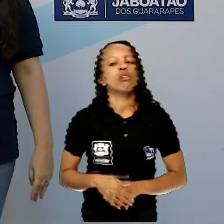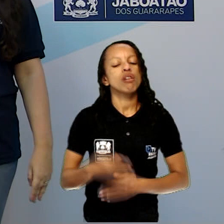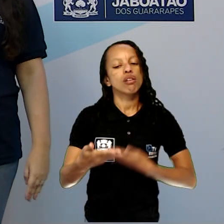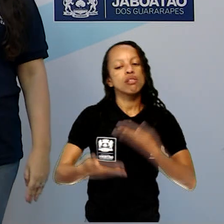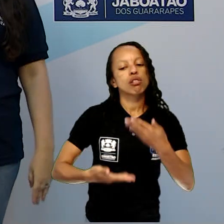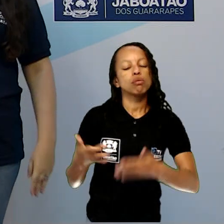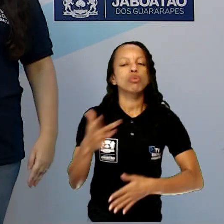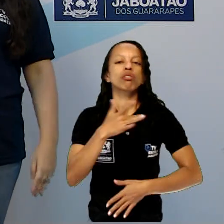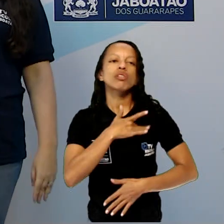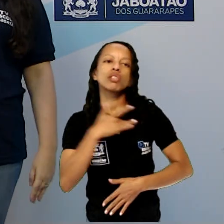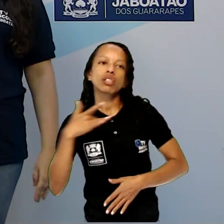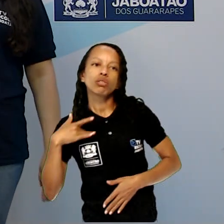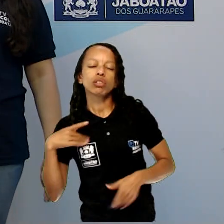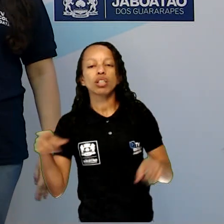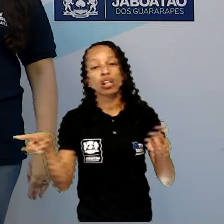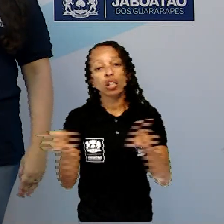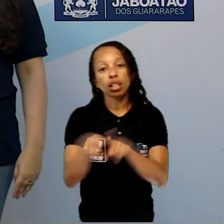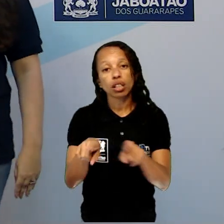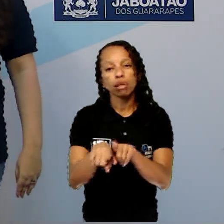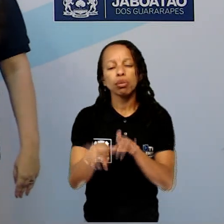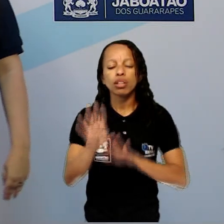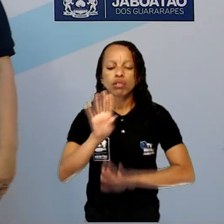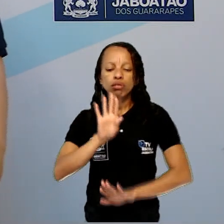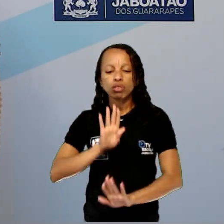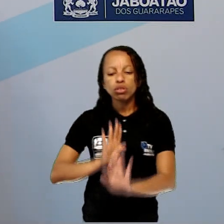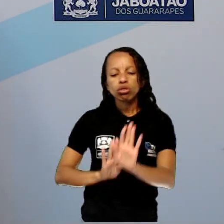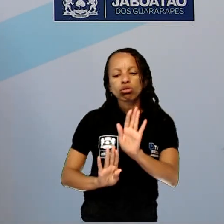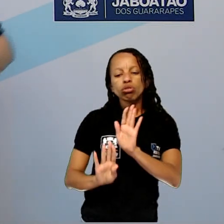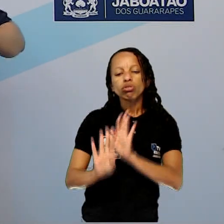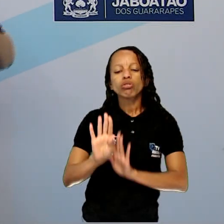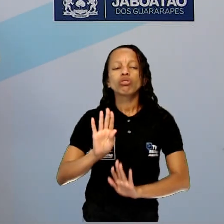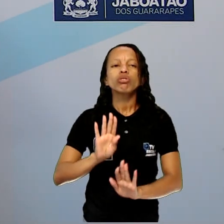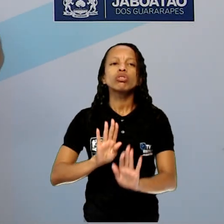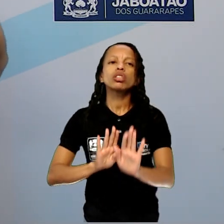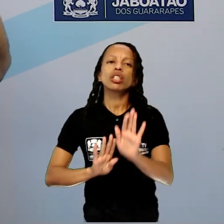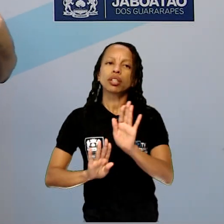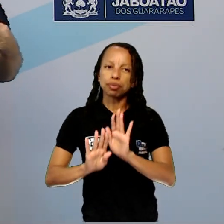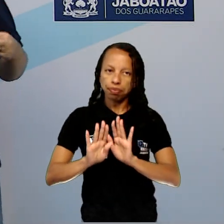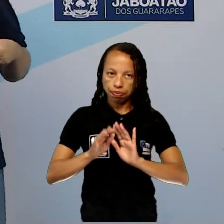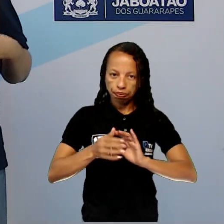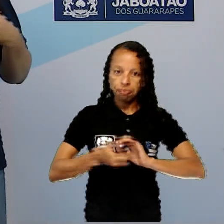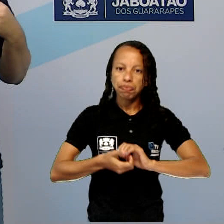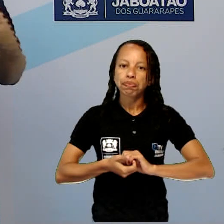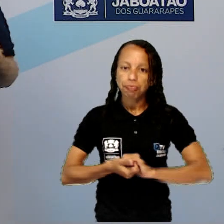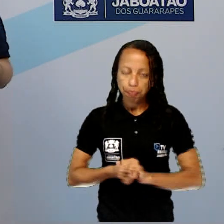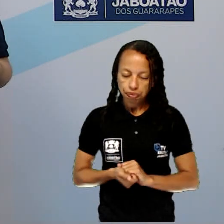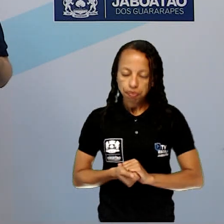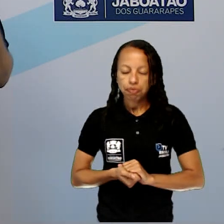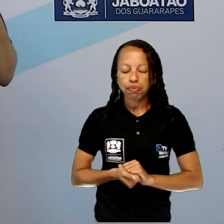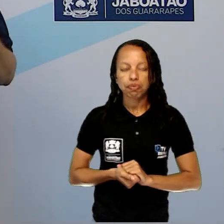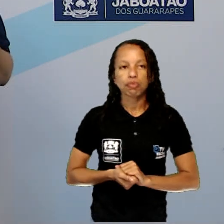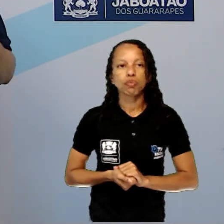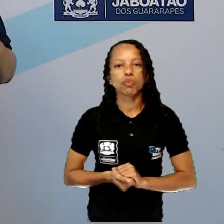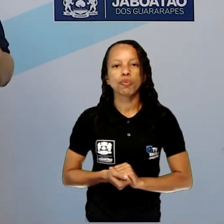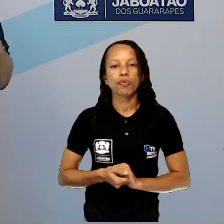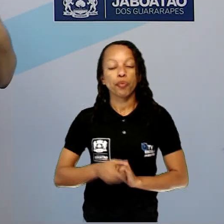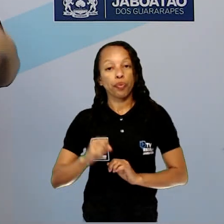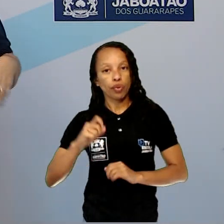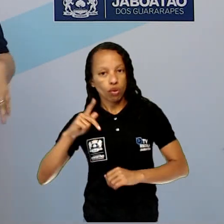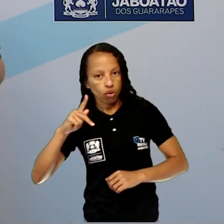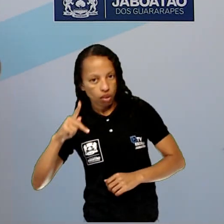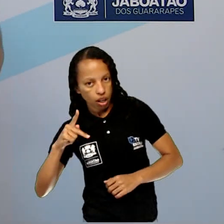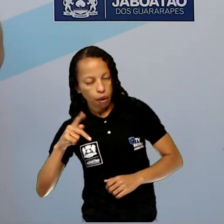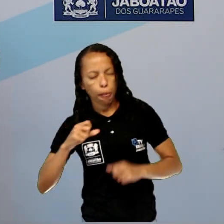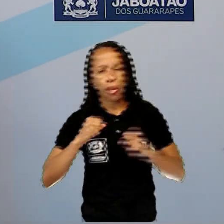fim, cuidar, que são as ações que a gente vai conhecer agora em ocorrências comuns, tá bom? Que podem